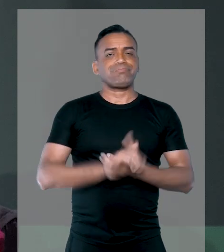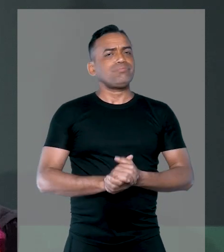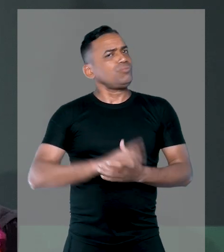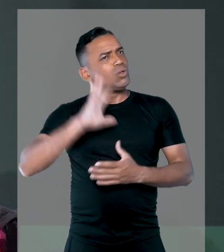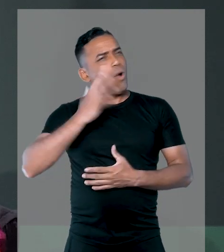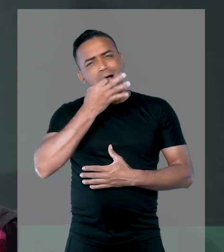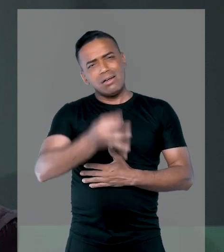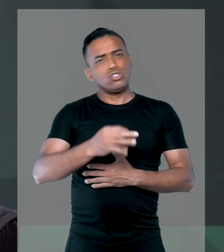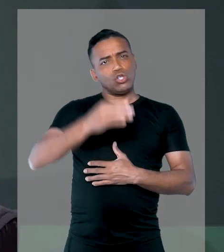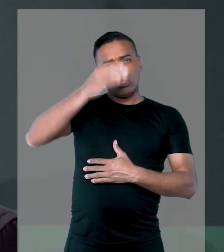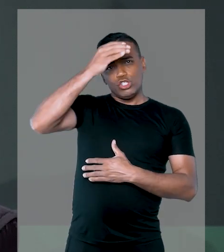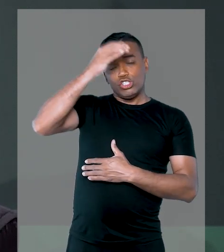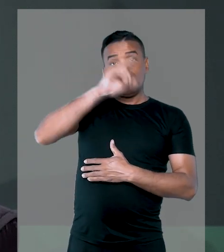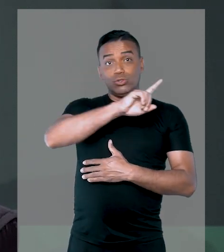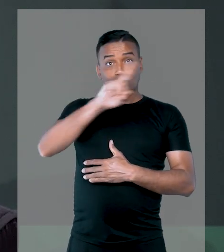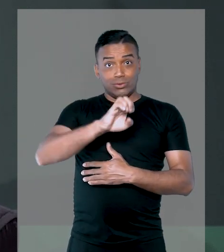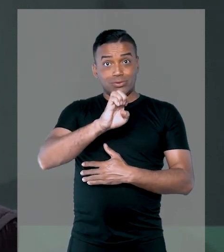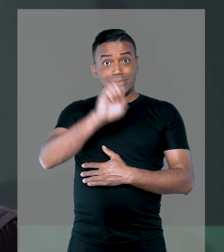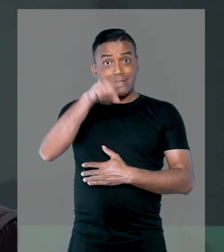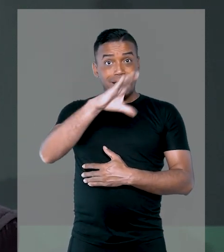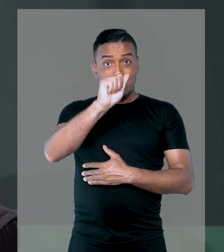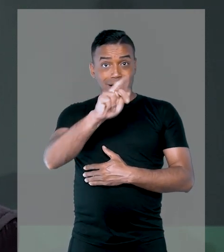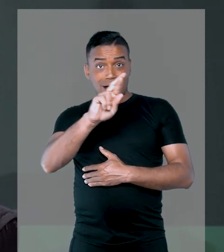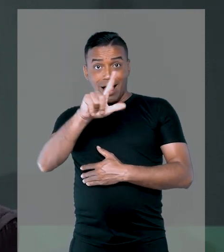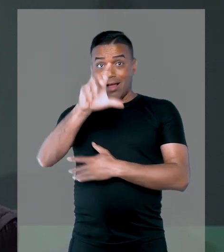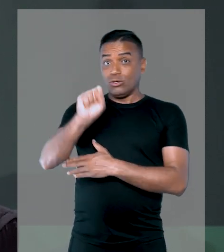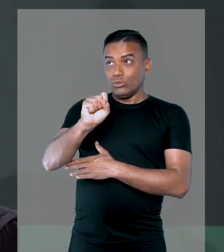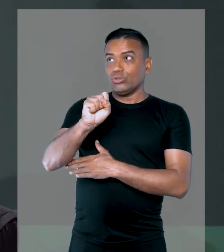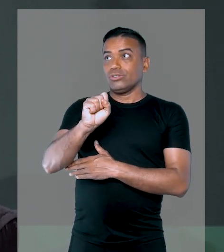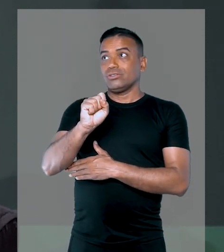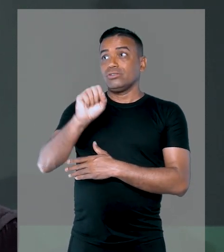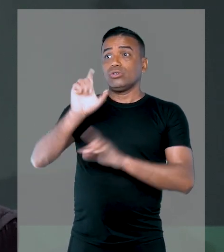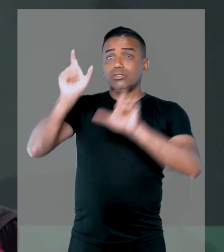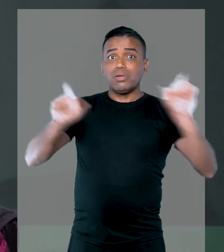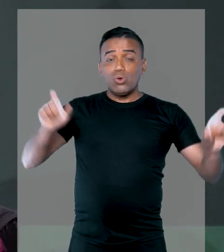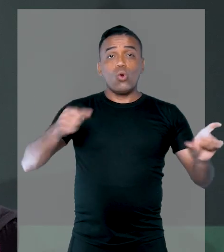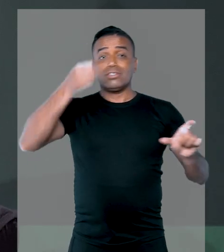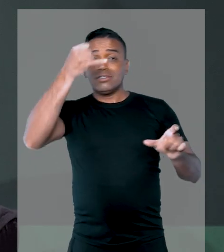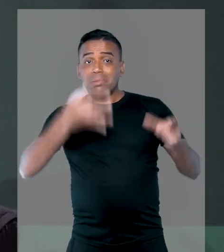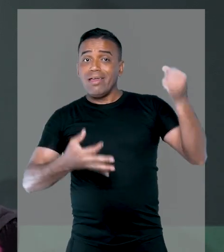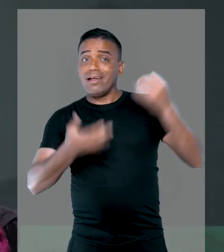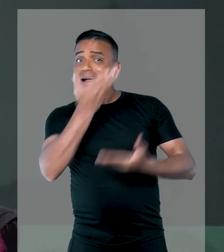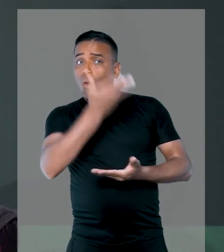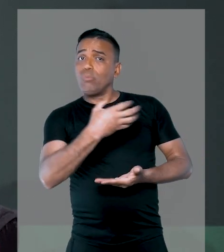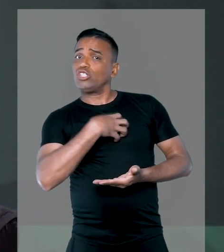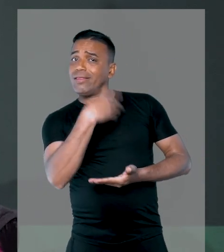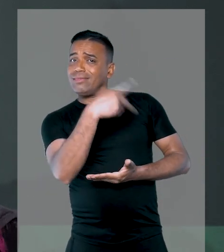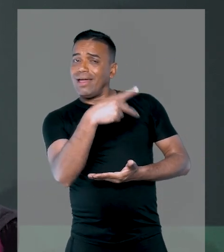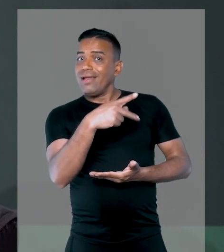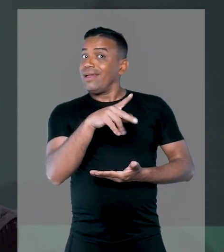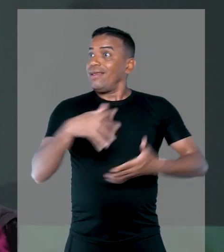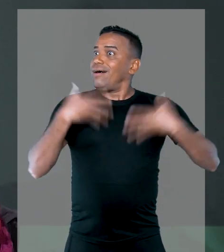assim... Todo mundo que fala dele fala como se ele fosse uma pessoa muito alegre, uma pessoa